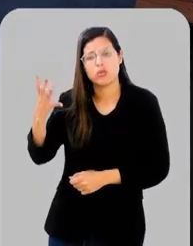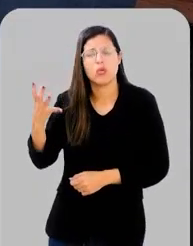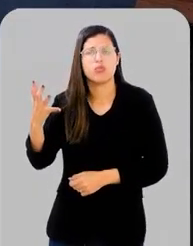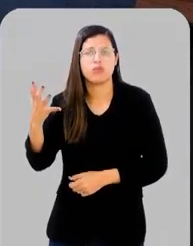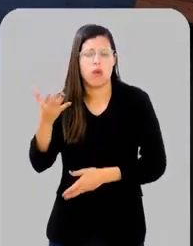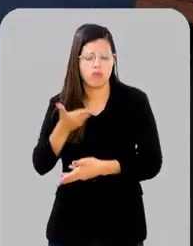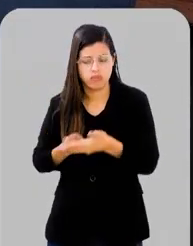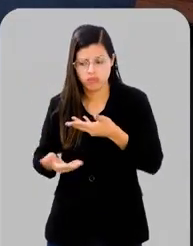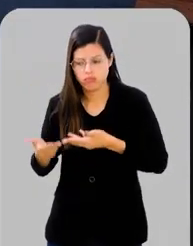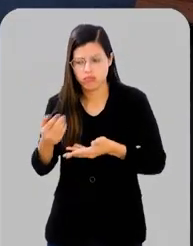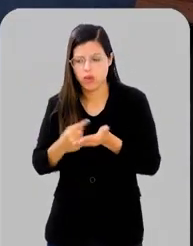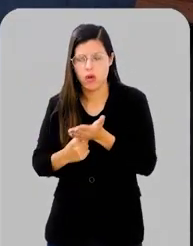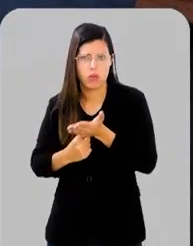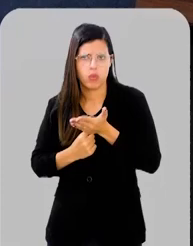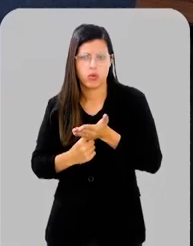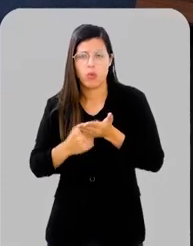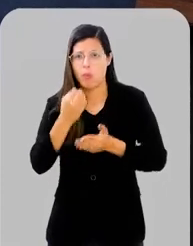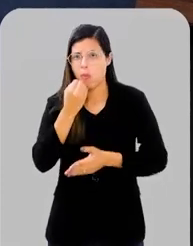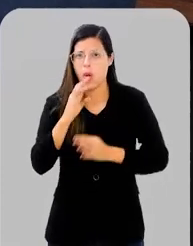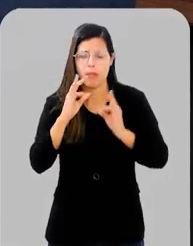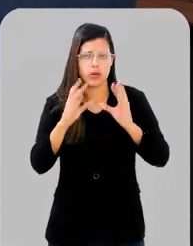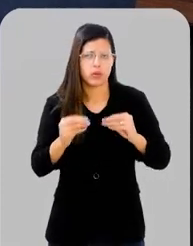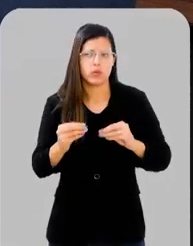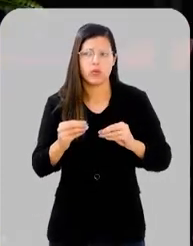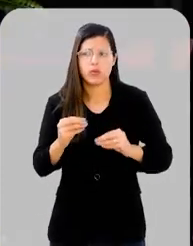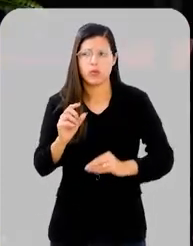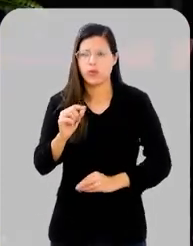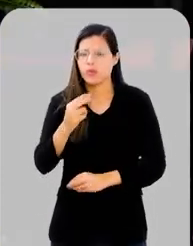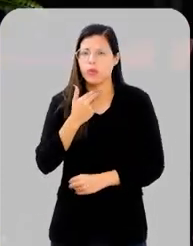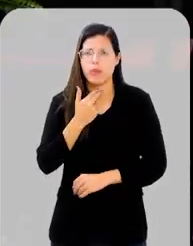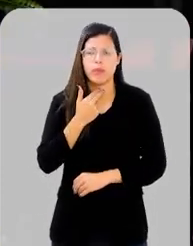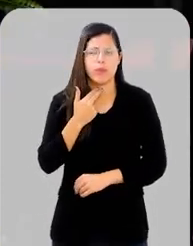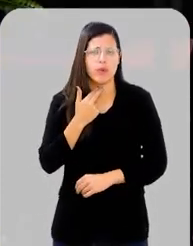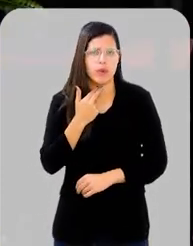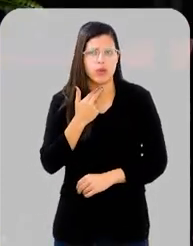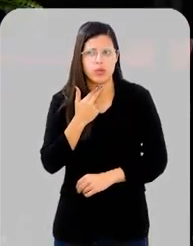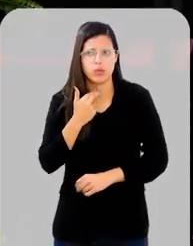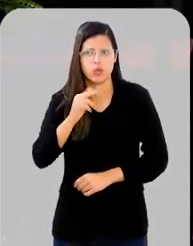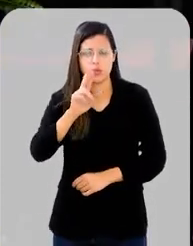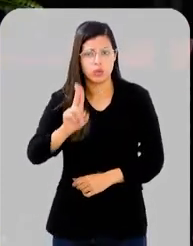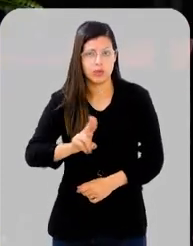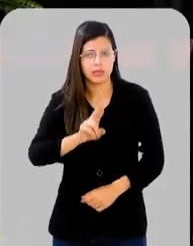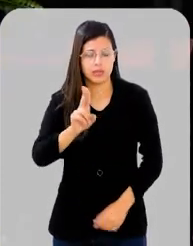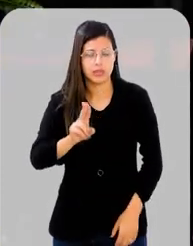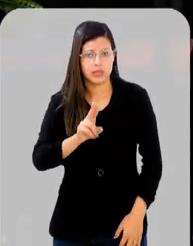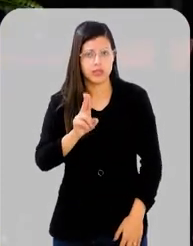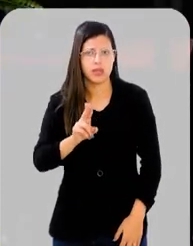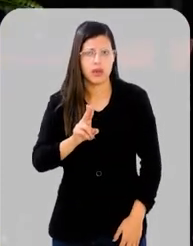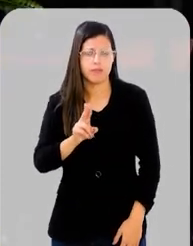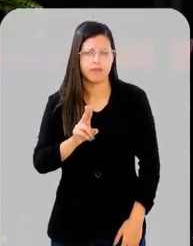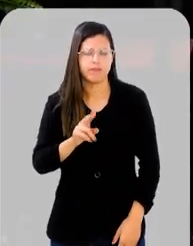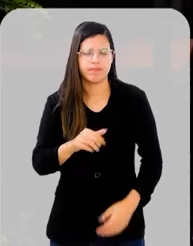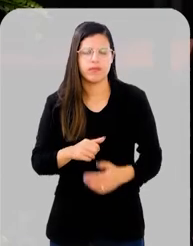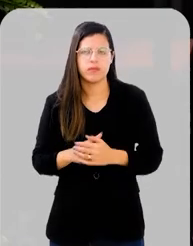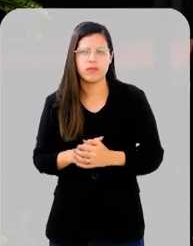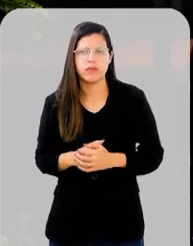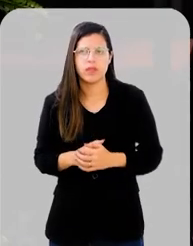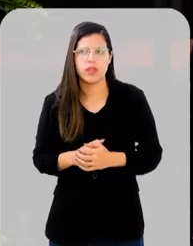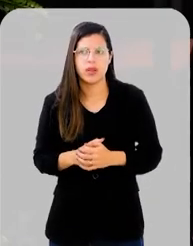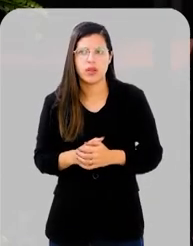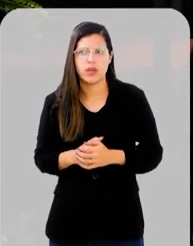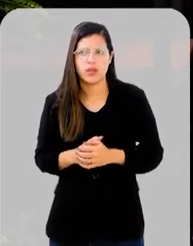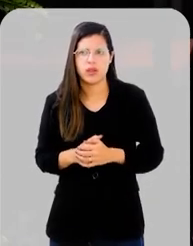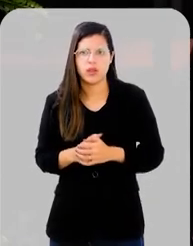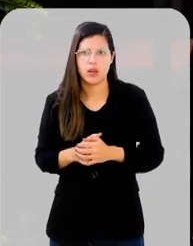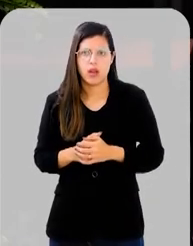solução eu quero uma solução que fique boa para todos o que não pode é você usar a tua a a